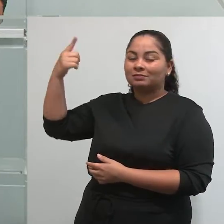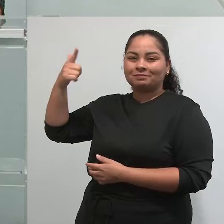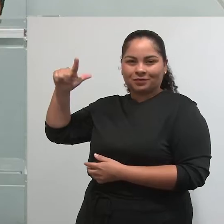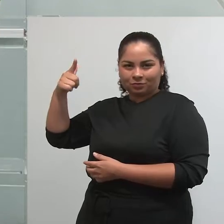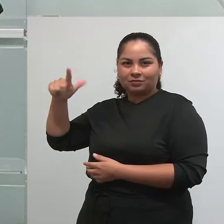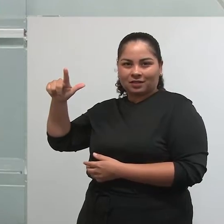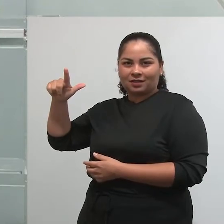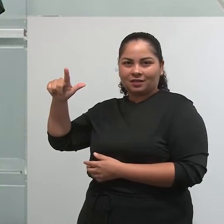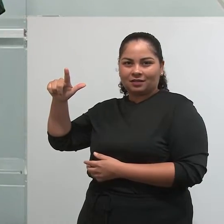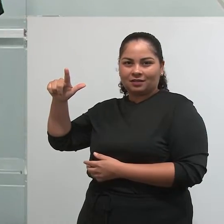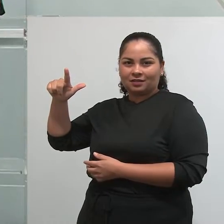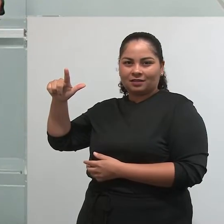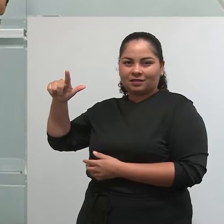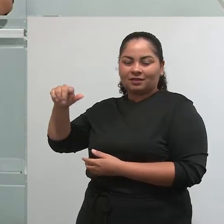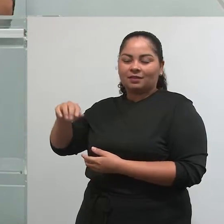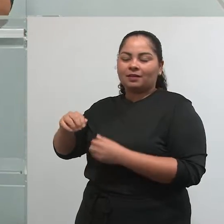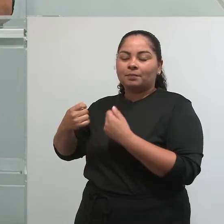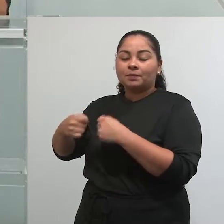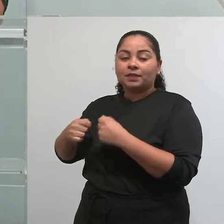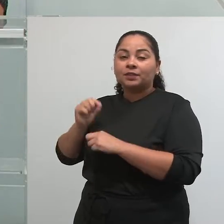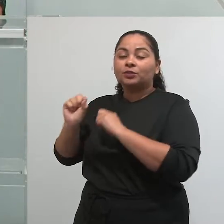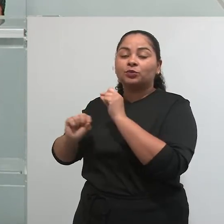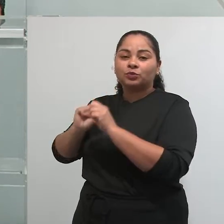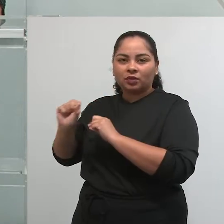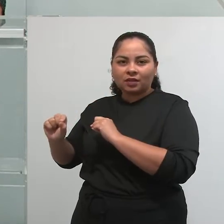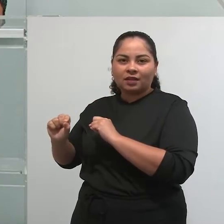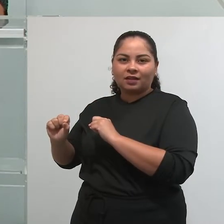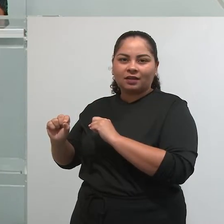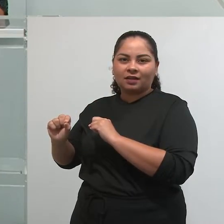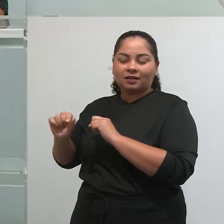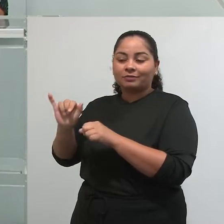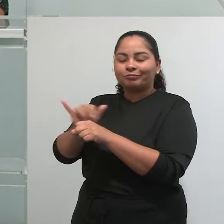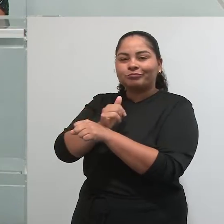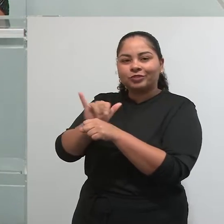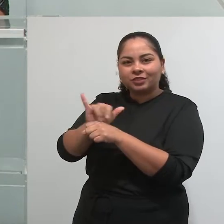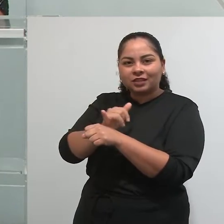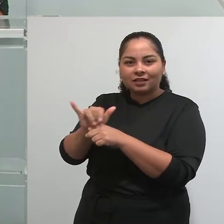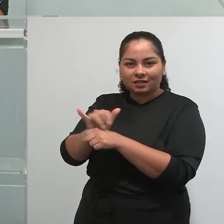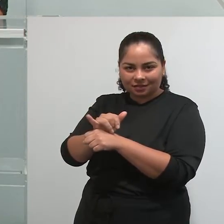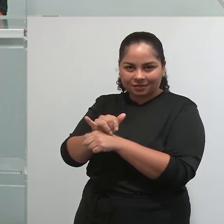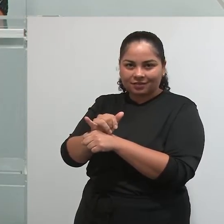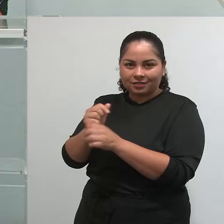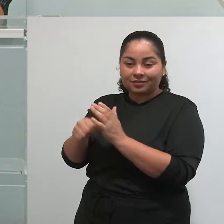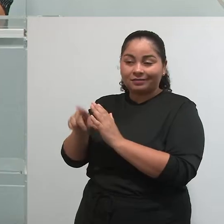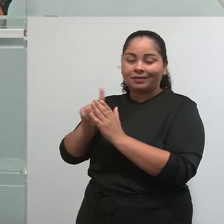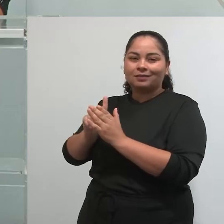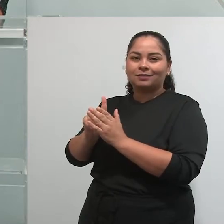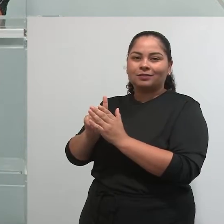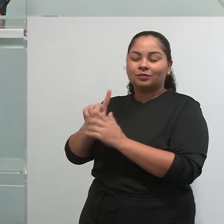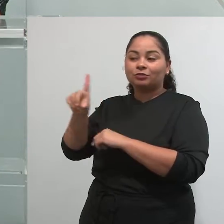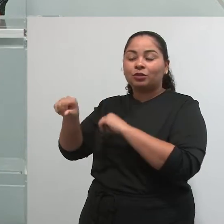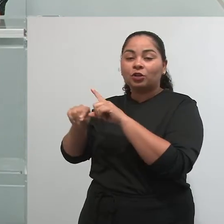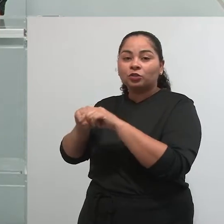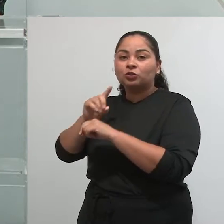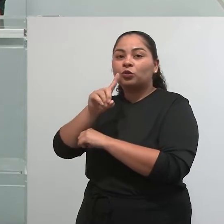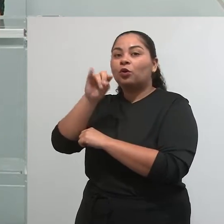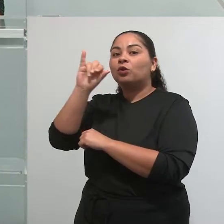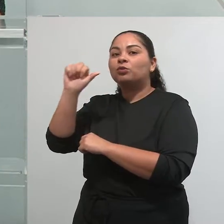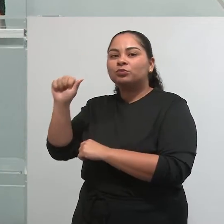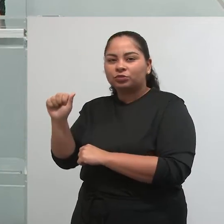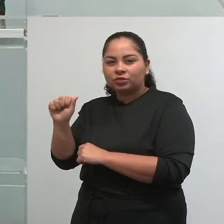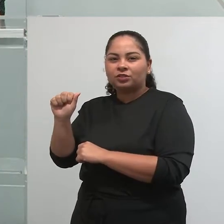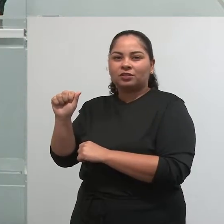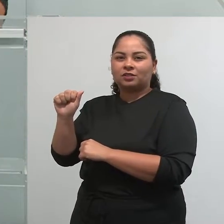coisa que é um imprevisto. Dá para mudar a data? Então você tem que ter folga, né, de data, de previsão de datas,